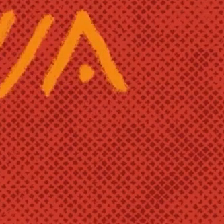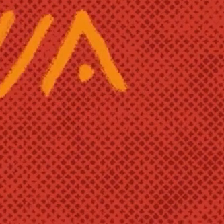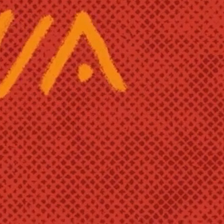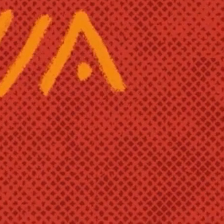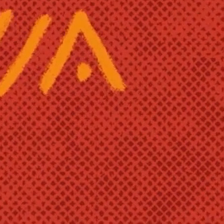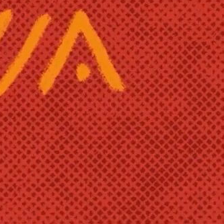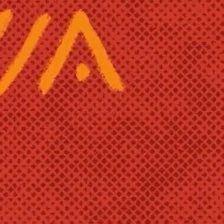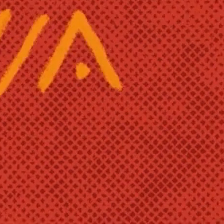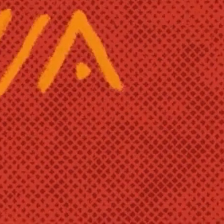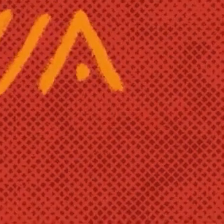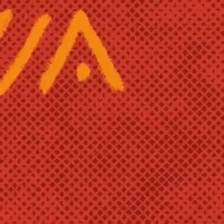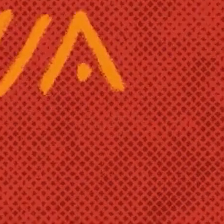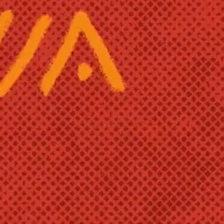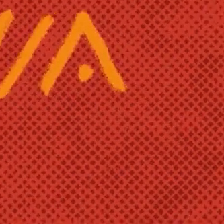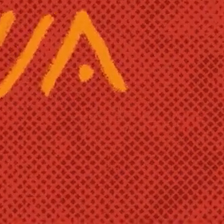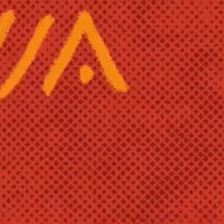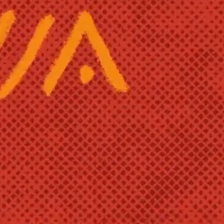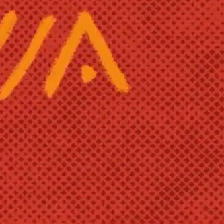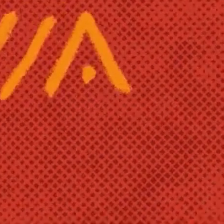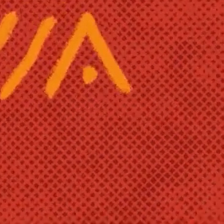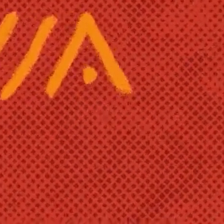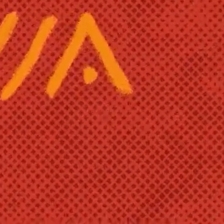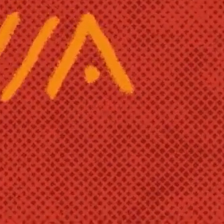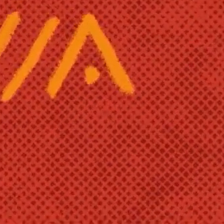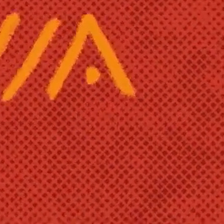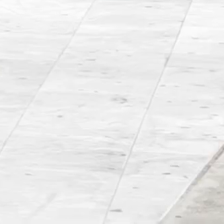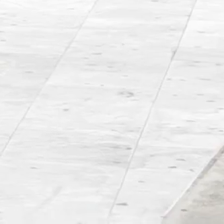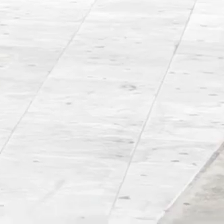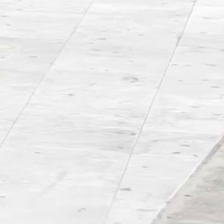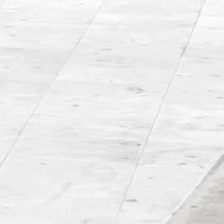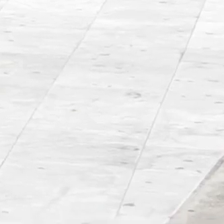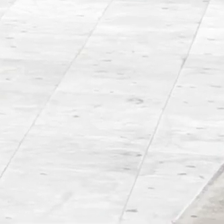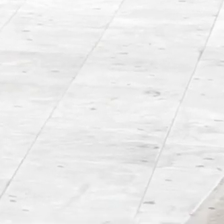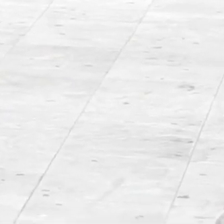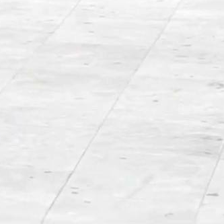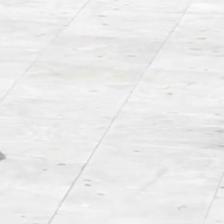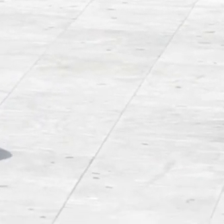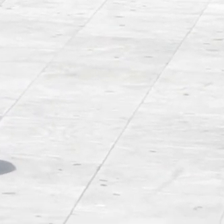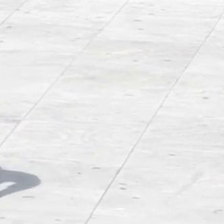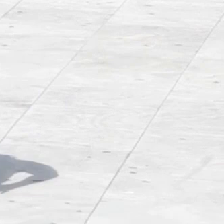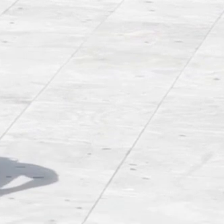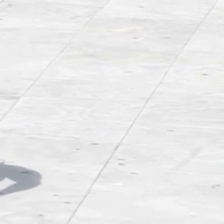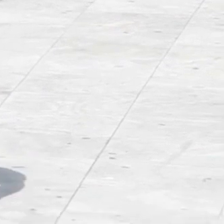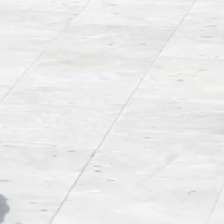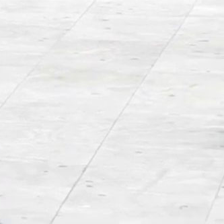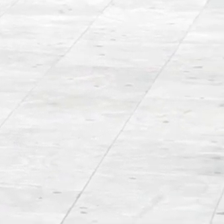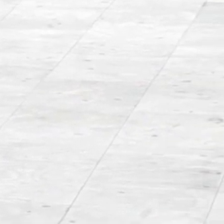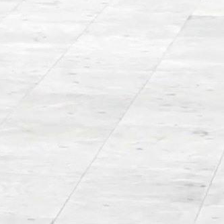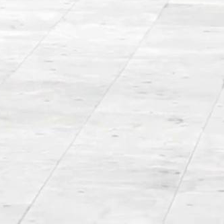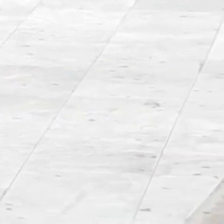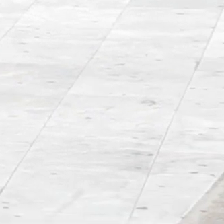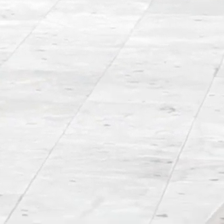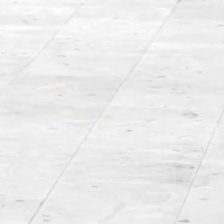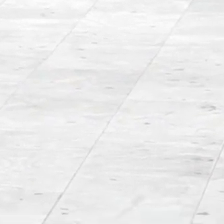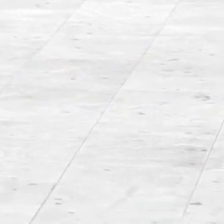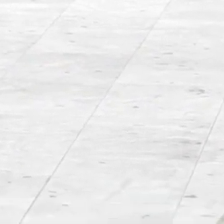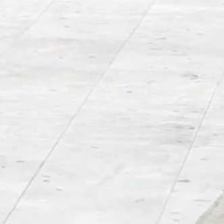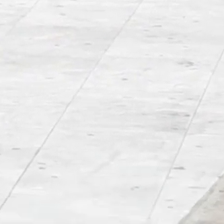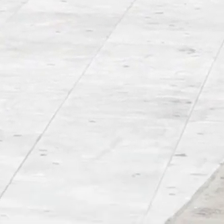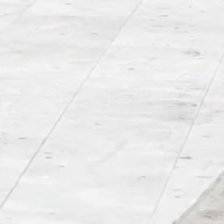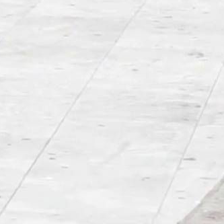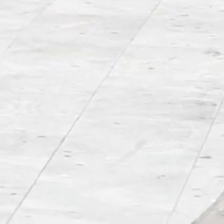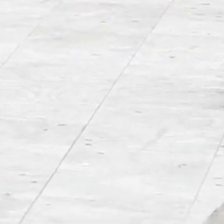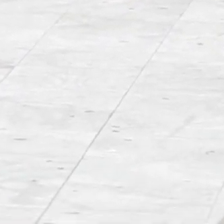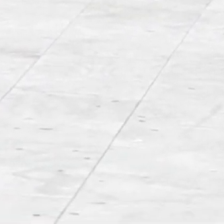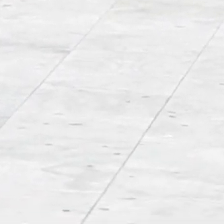Episódio Arte Jucá e Dança Libras. Dia ensolarado. Clarissa Costa e John Moraes, do projeto Dança